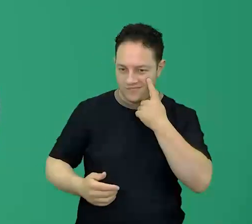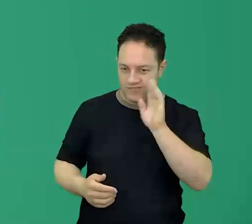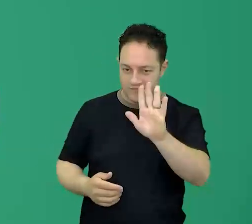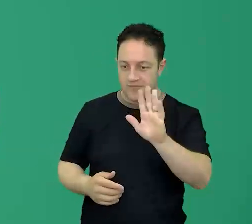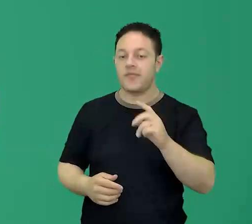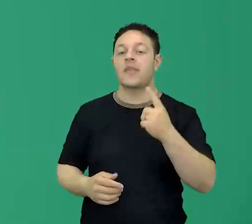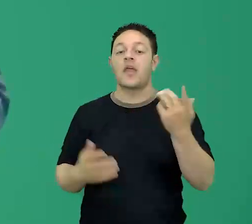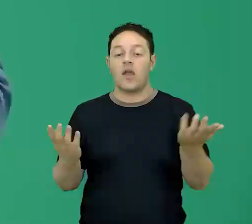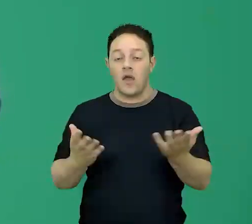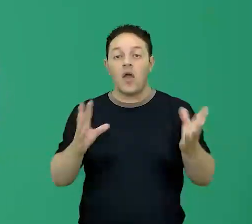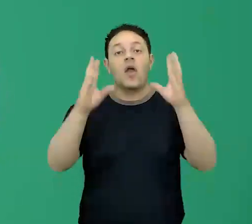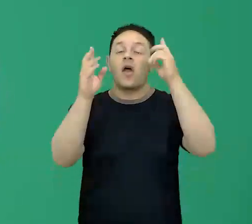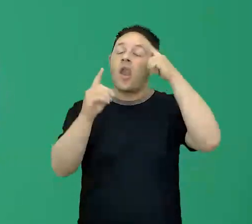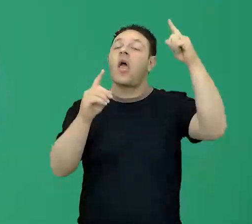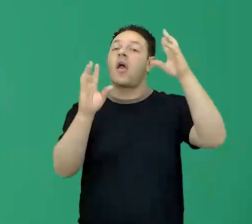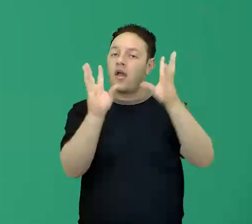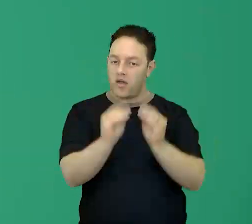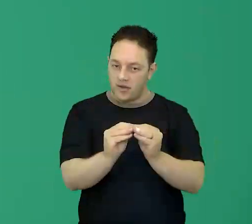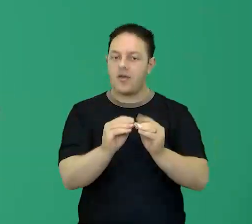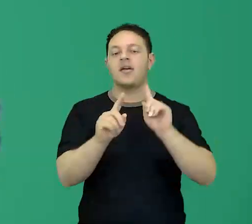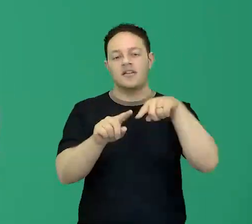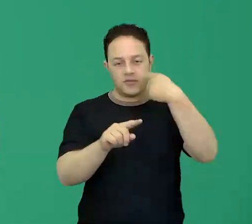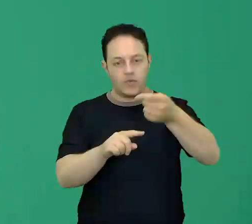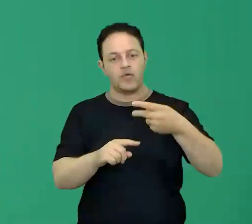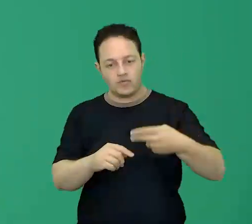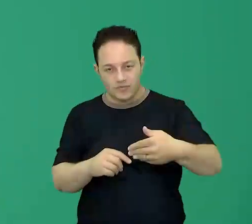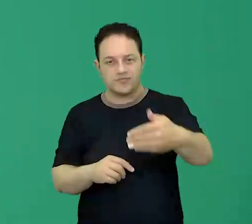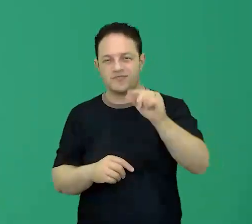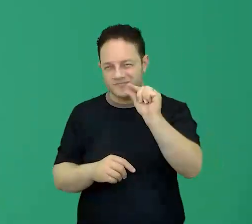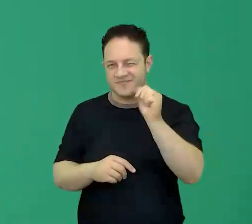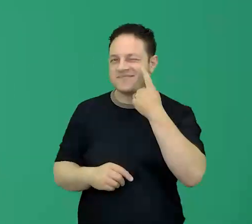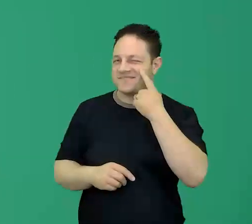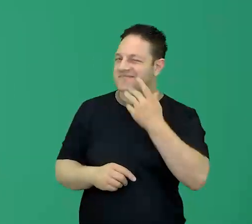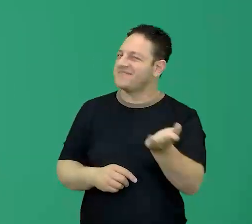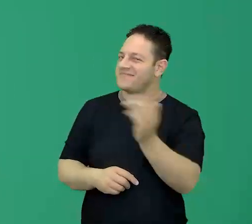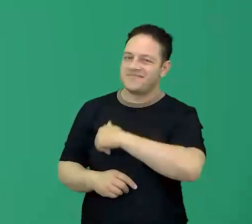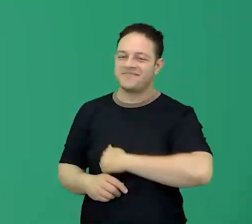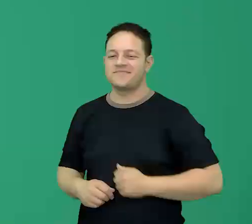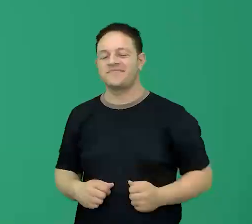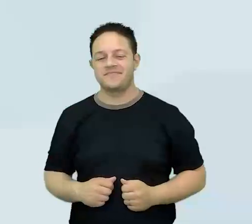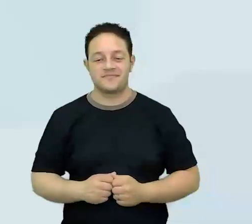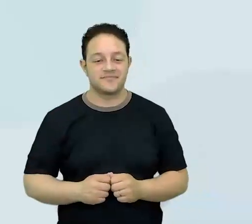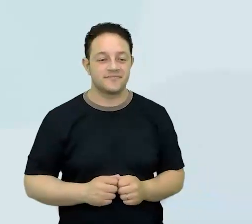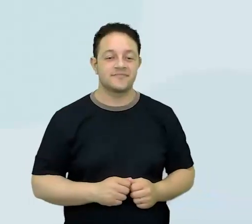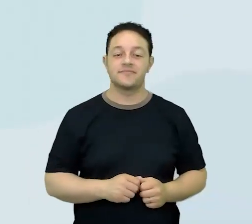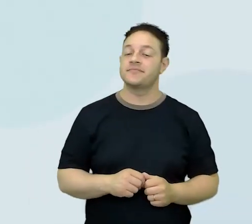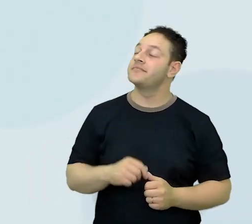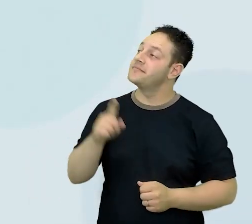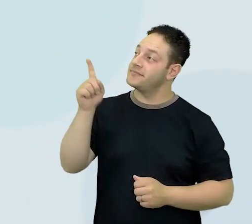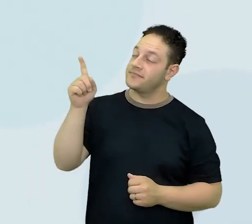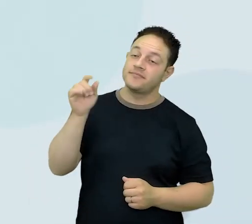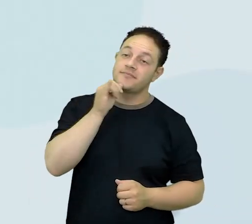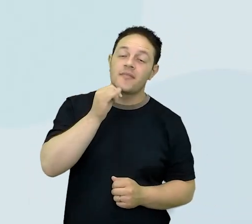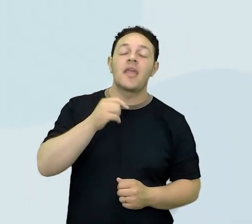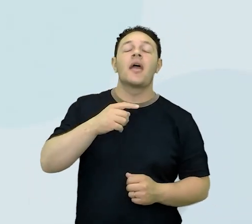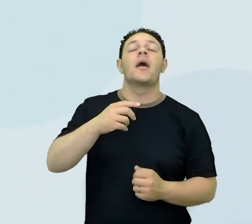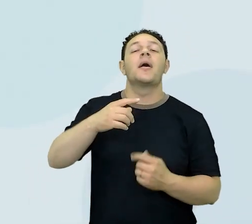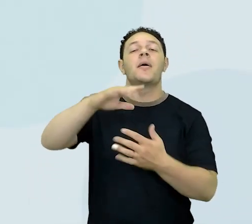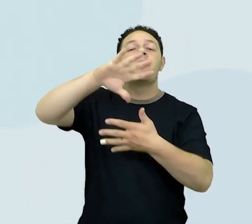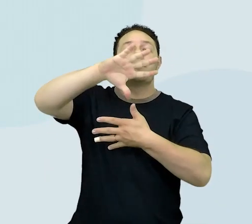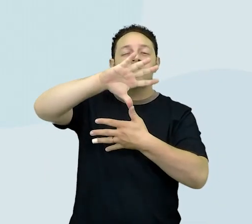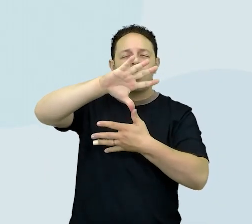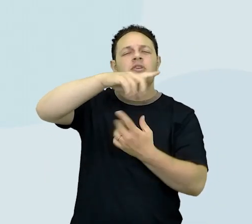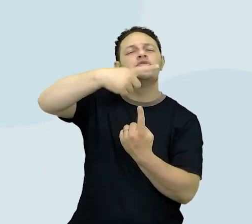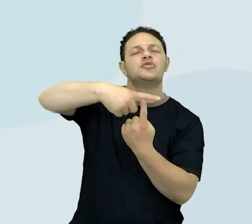Então, a gente vai falar sobre isso, recapitular esse tópico e depois a gente avança mais um pouquinho. Vamos lá! Então, quando a gente fala sobre os tipos